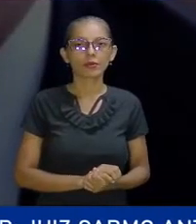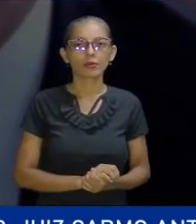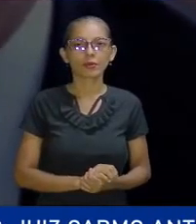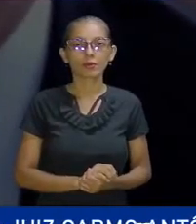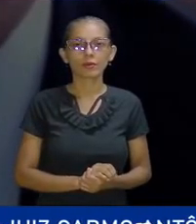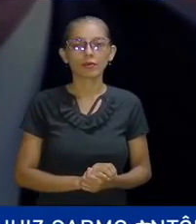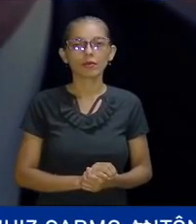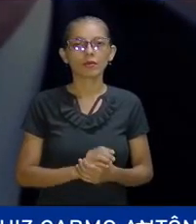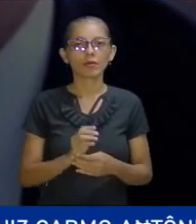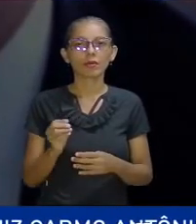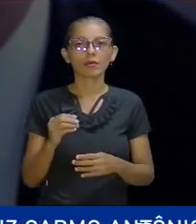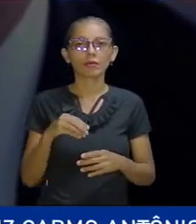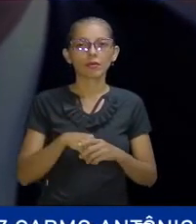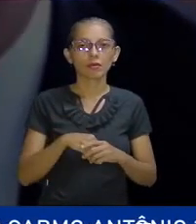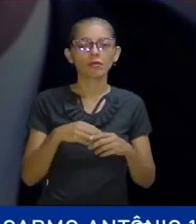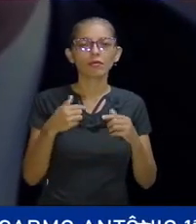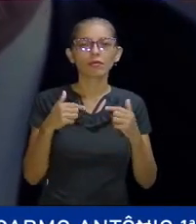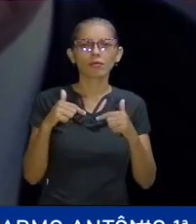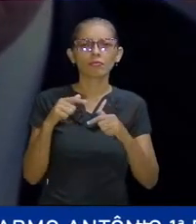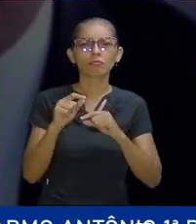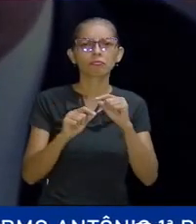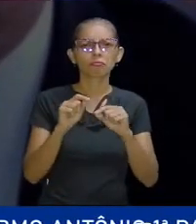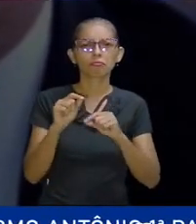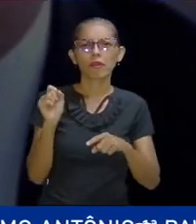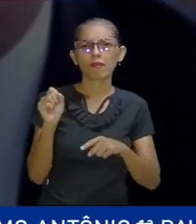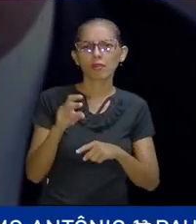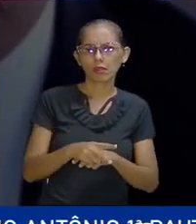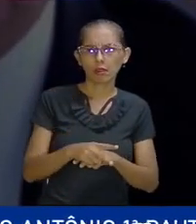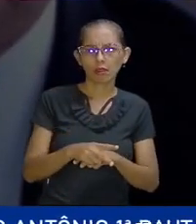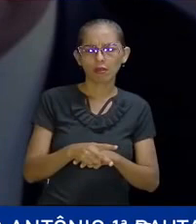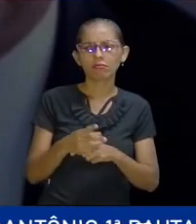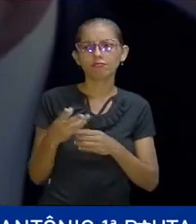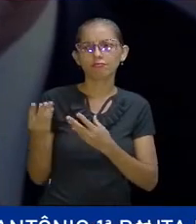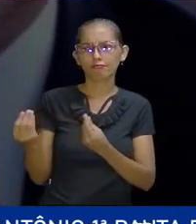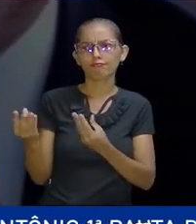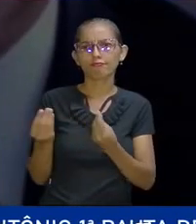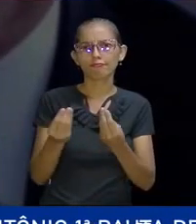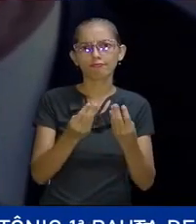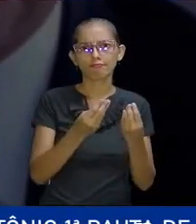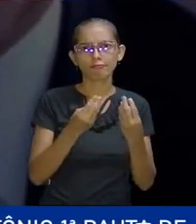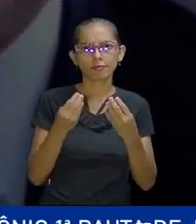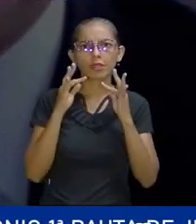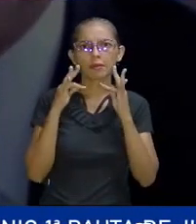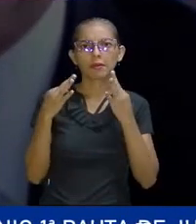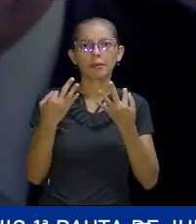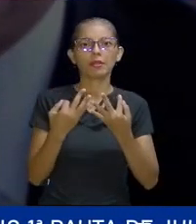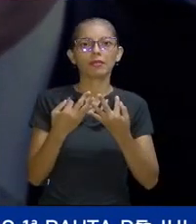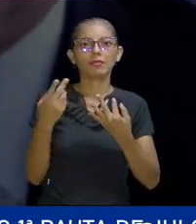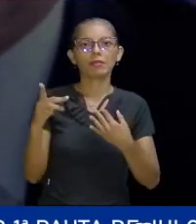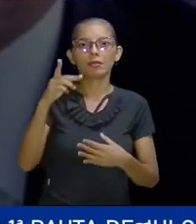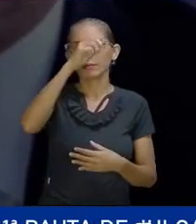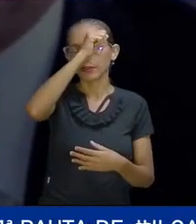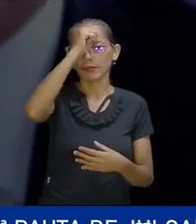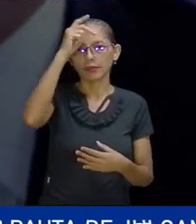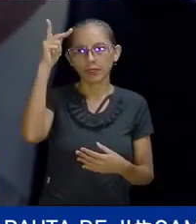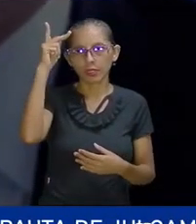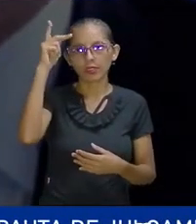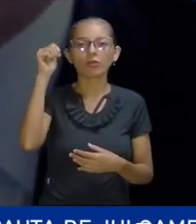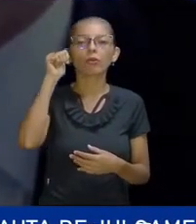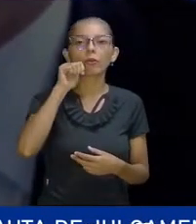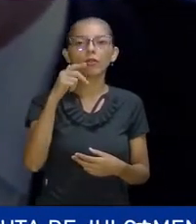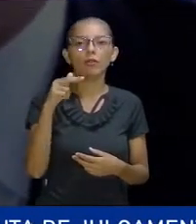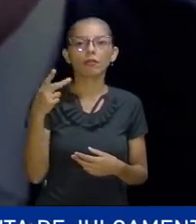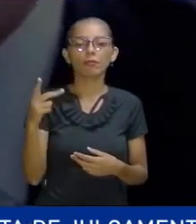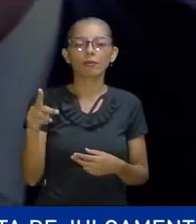a maioria praticamente de parentes da família do prefeito e de sua irmã, e